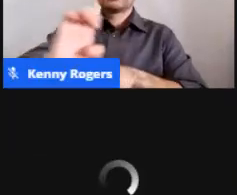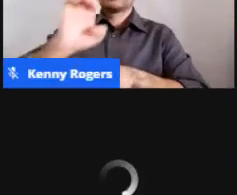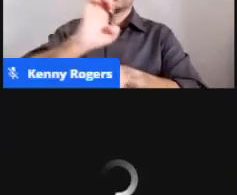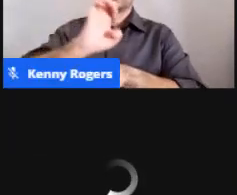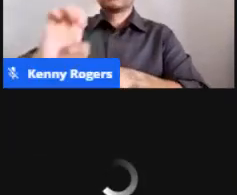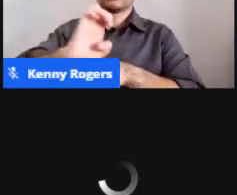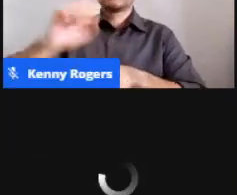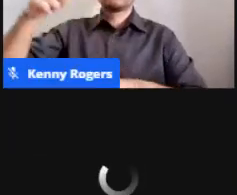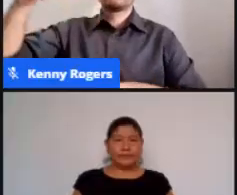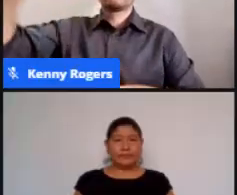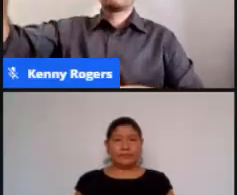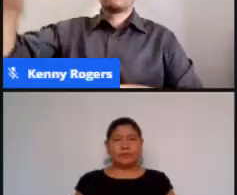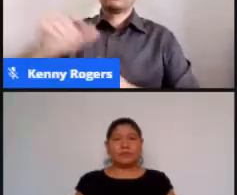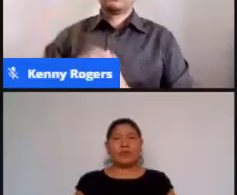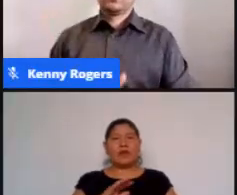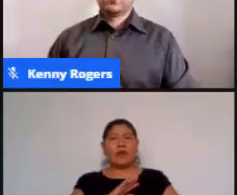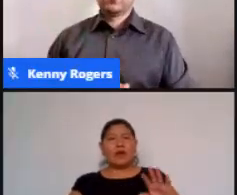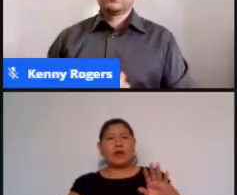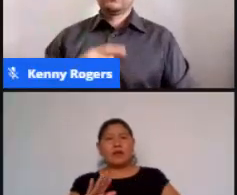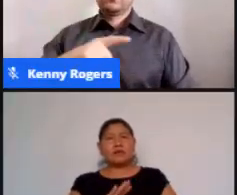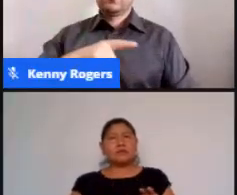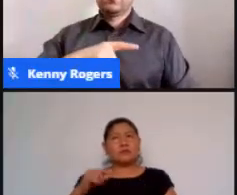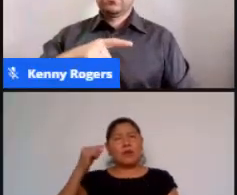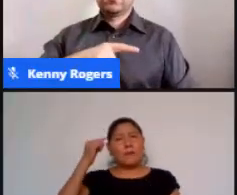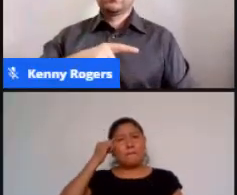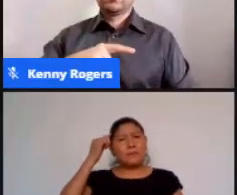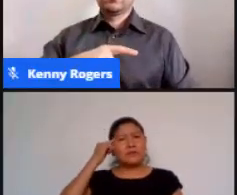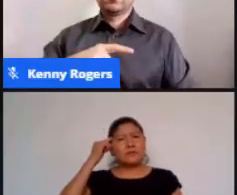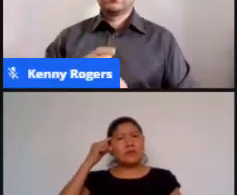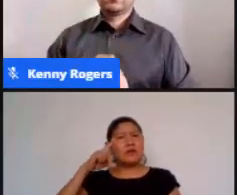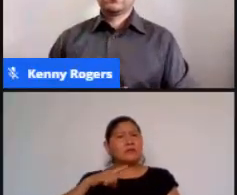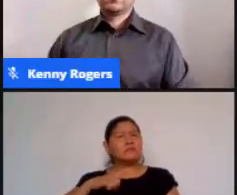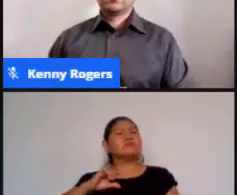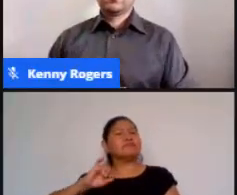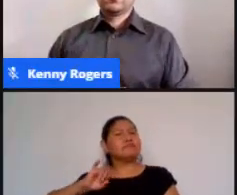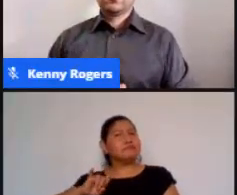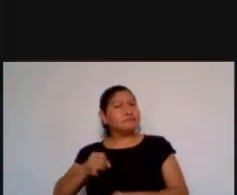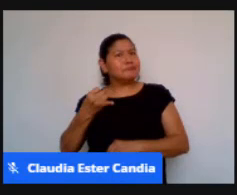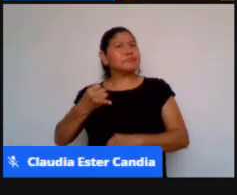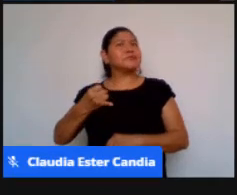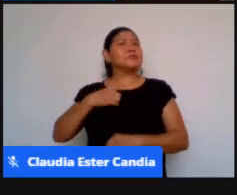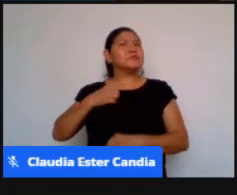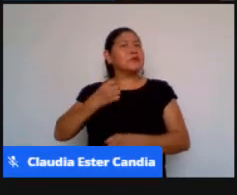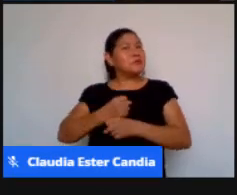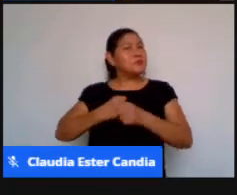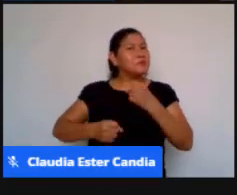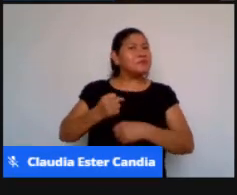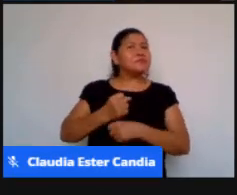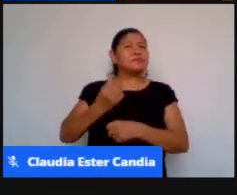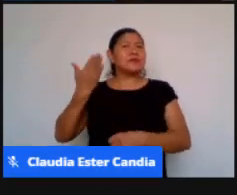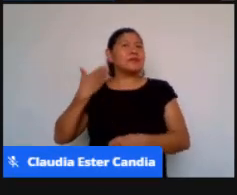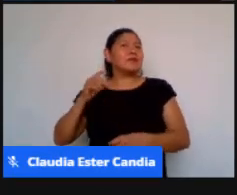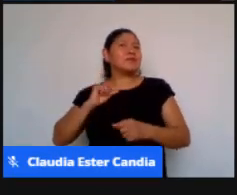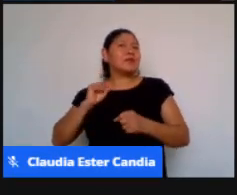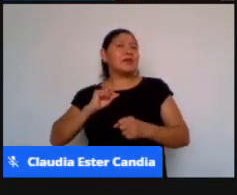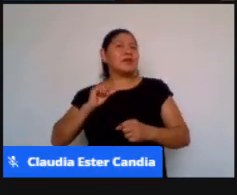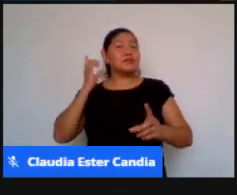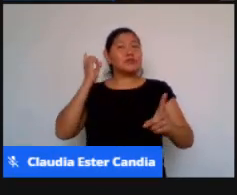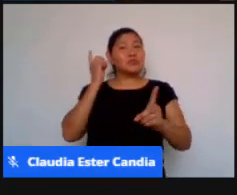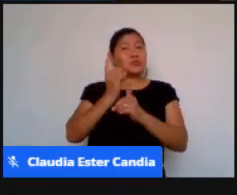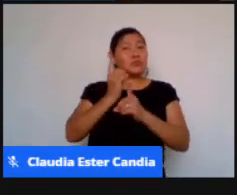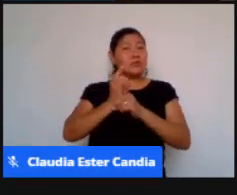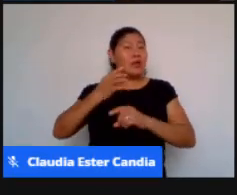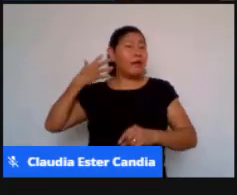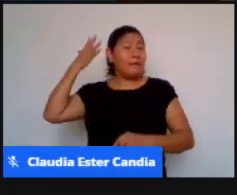para eu poder ouvir aquela pessoa. Então, a gente pode perceber que lá no nosso blog sempre vai ter eventos,